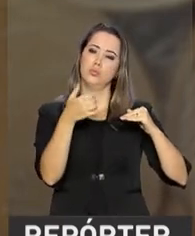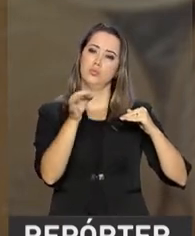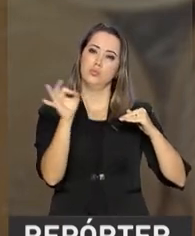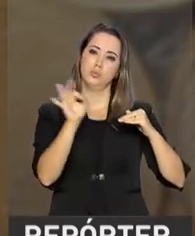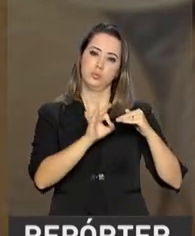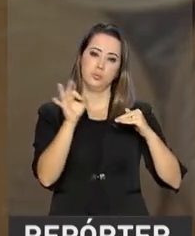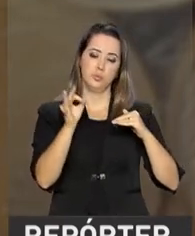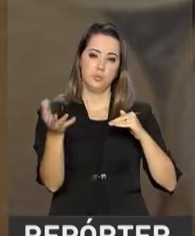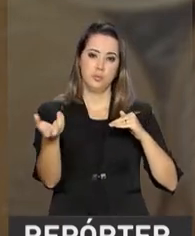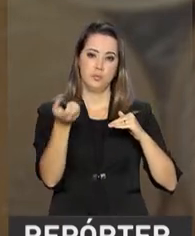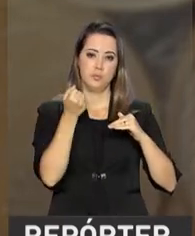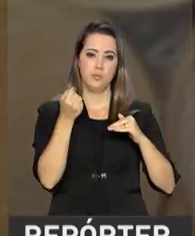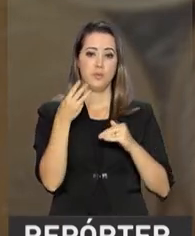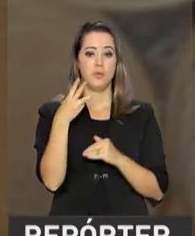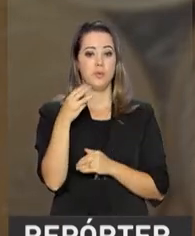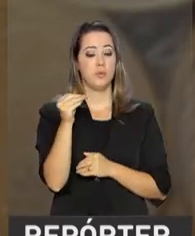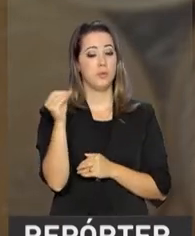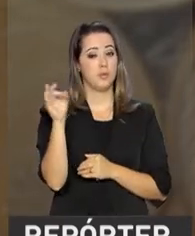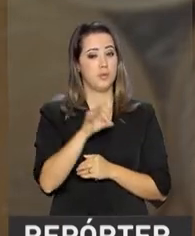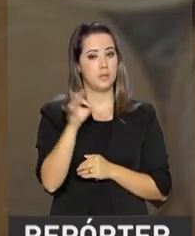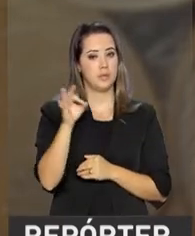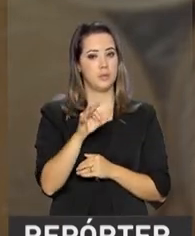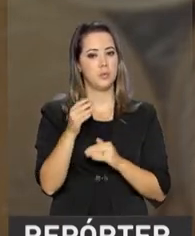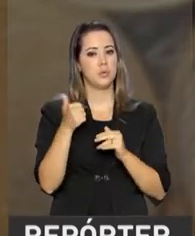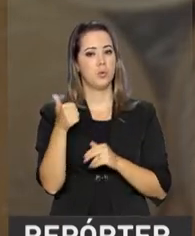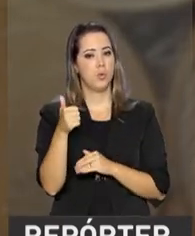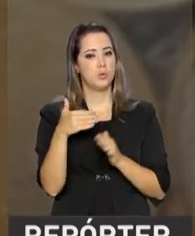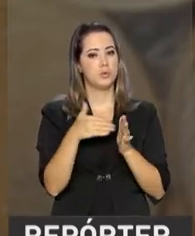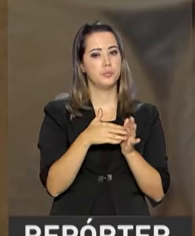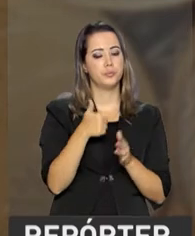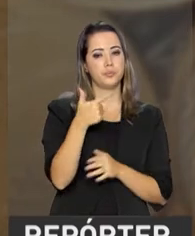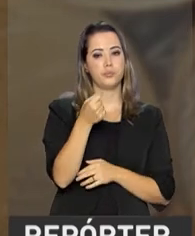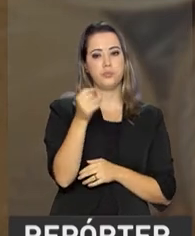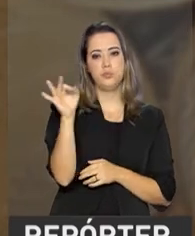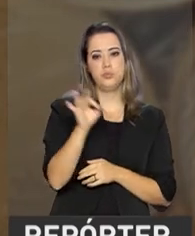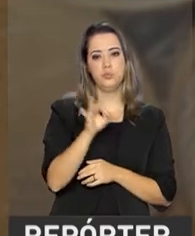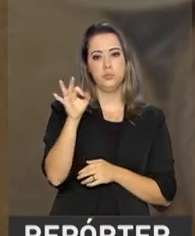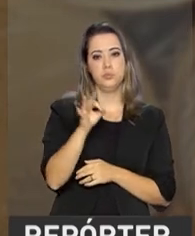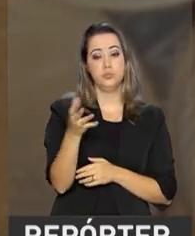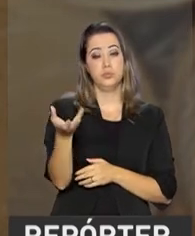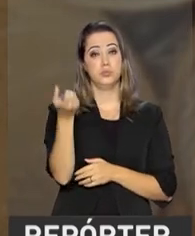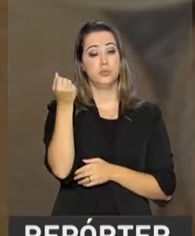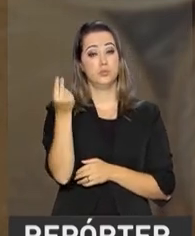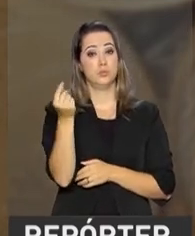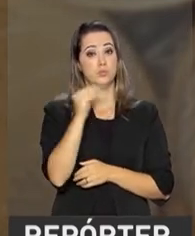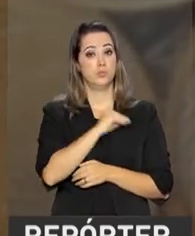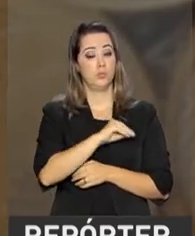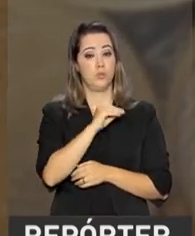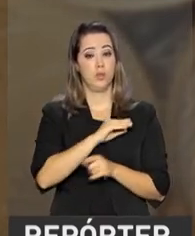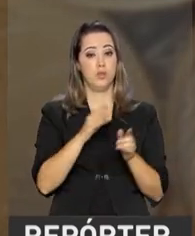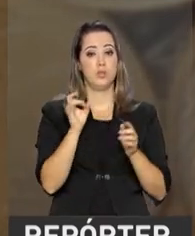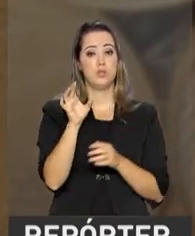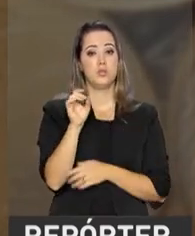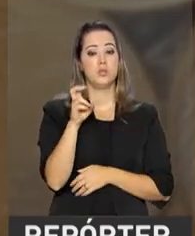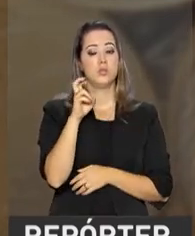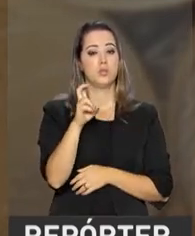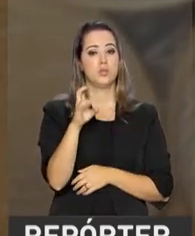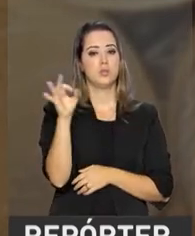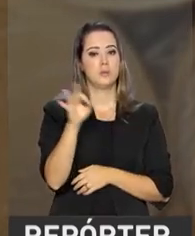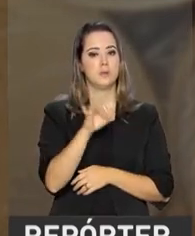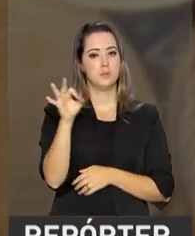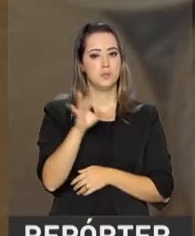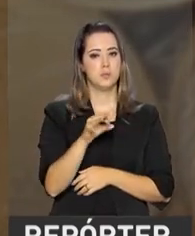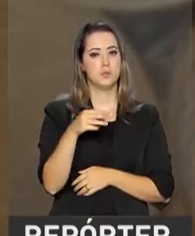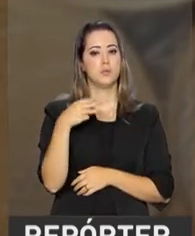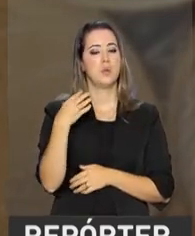que recebeu 30% pouparam entre 11 e 20 por cento da renda e apenas 5%